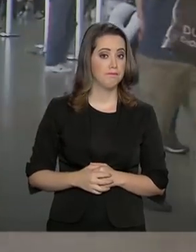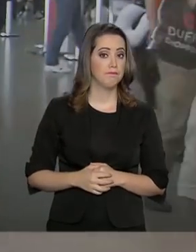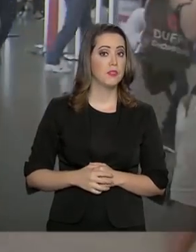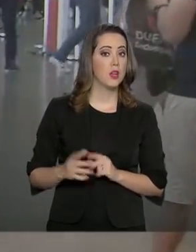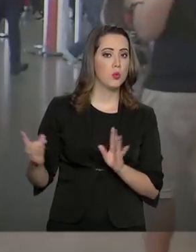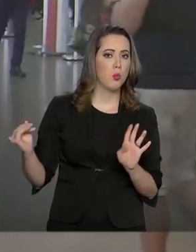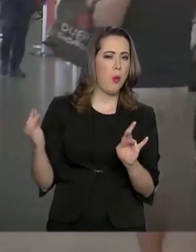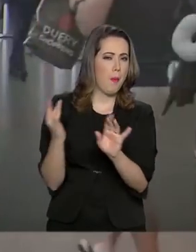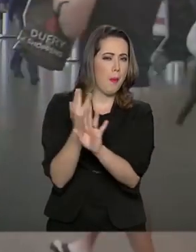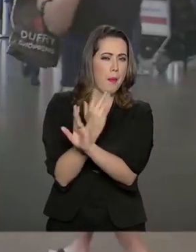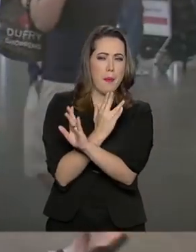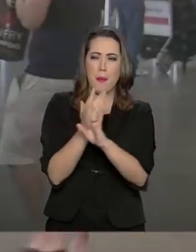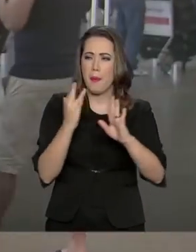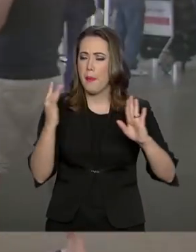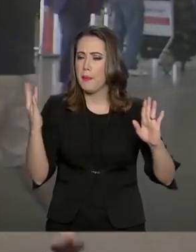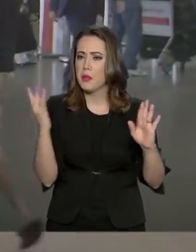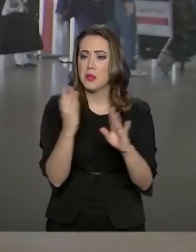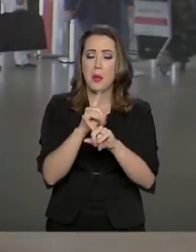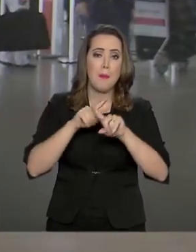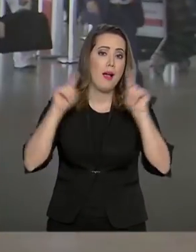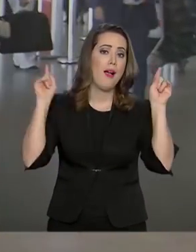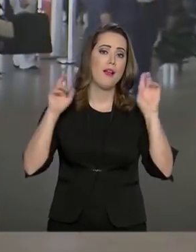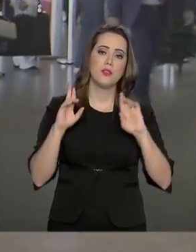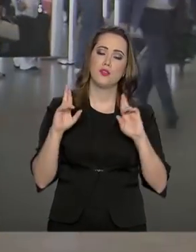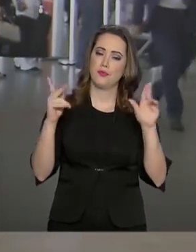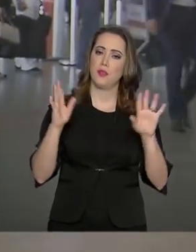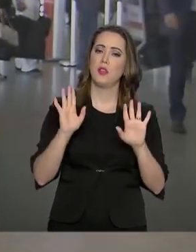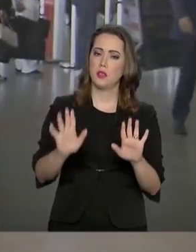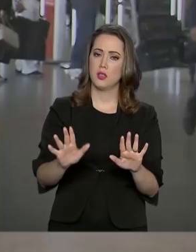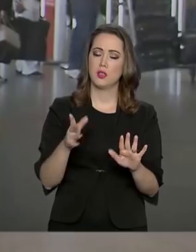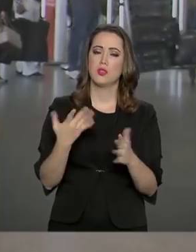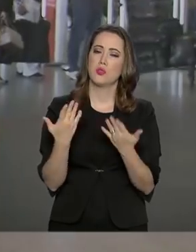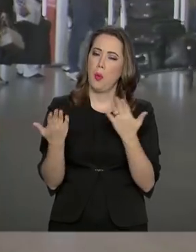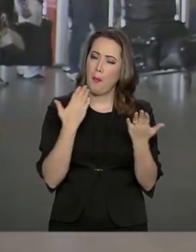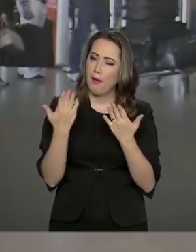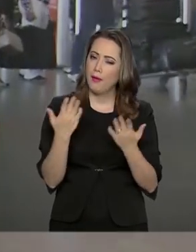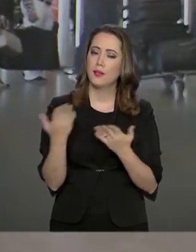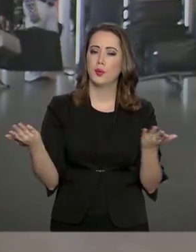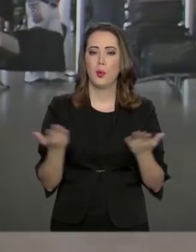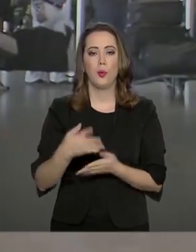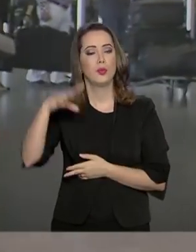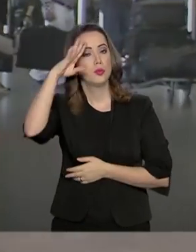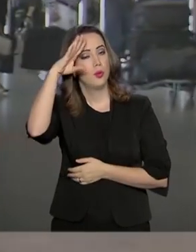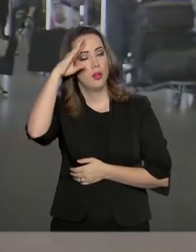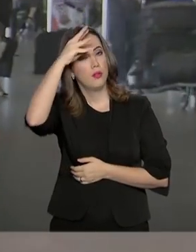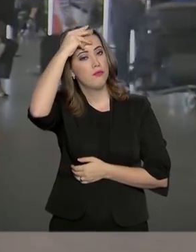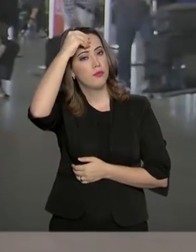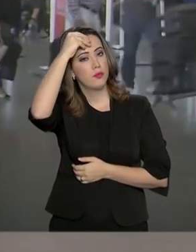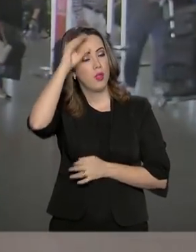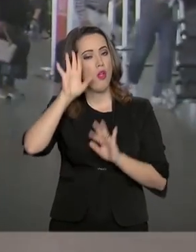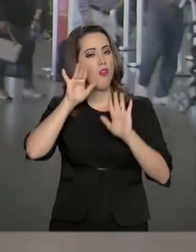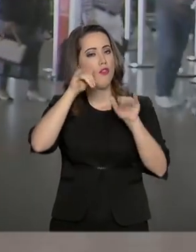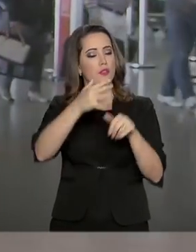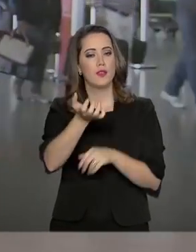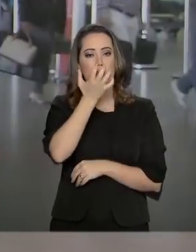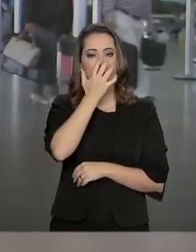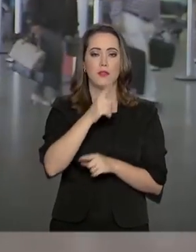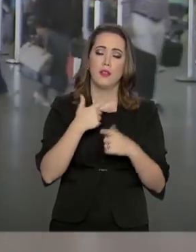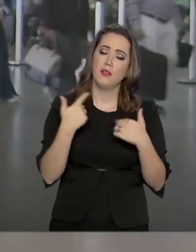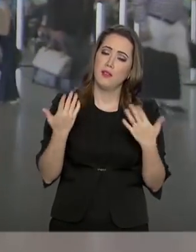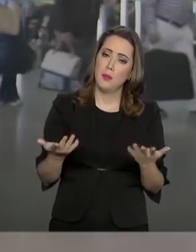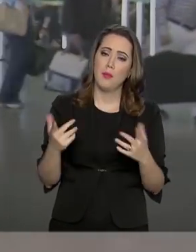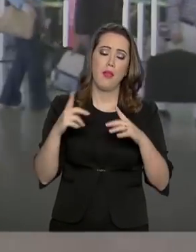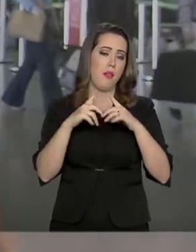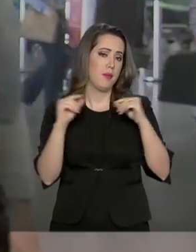é grande, mas não é tão intenso como é característico numa quarta-feira de cinzas, né? No fim do carnaval. Também Brasília não tem